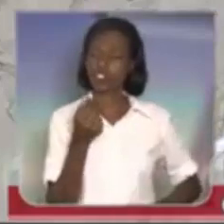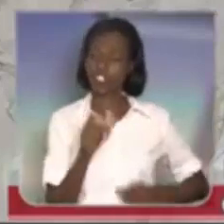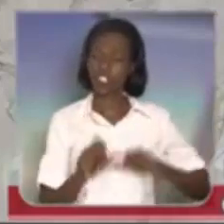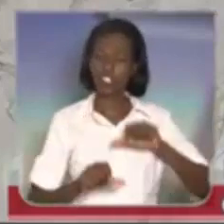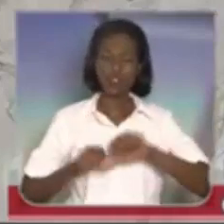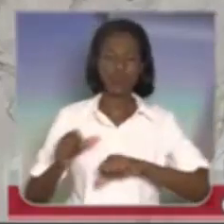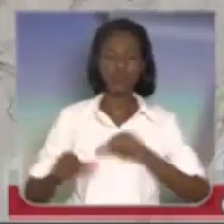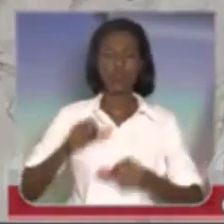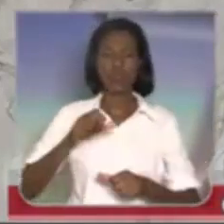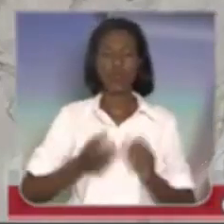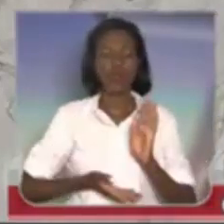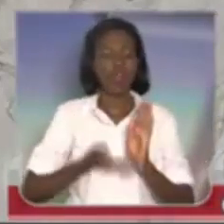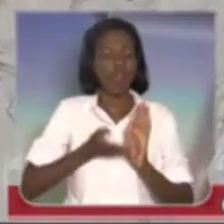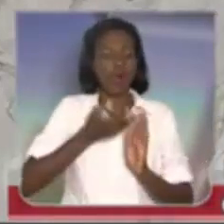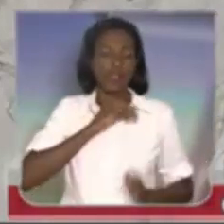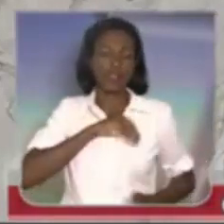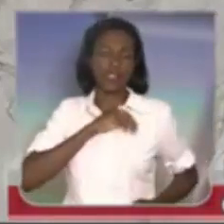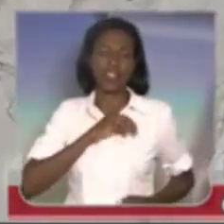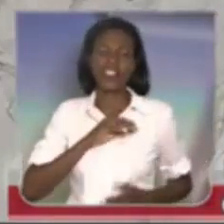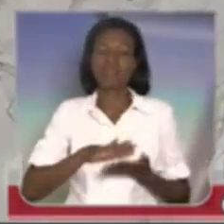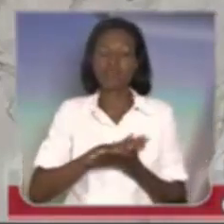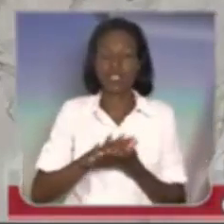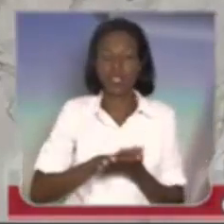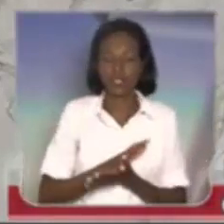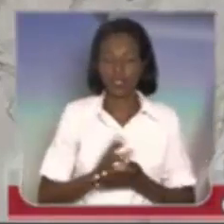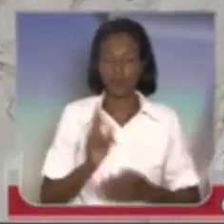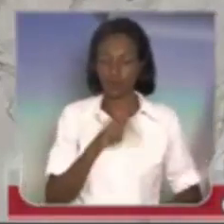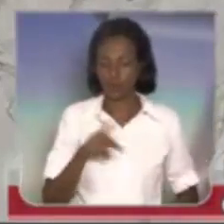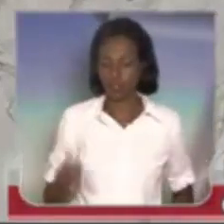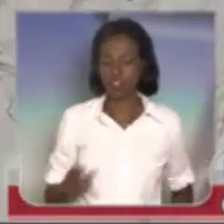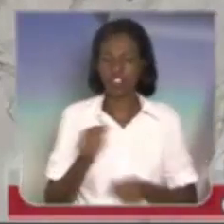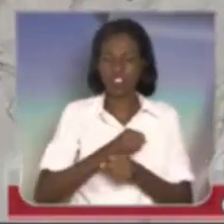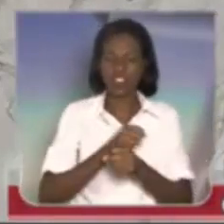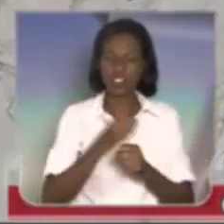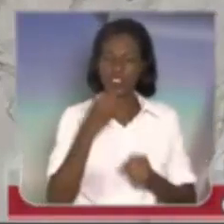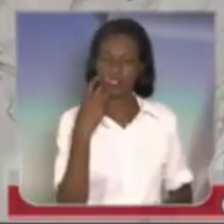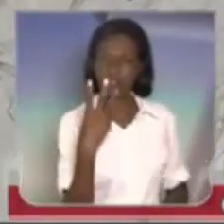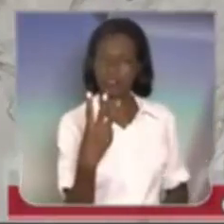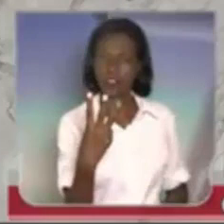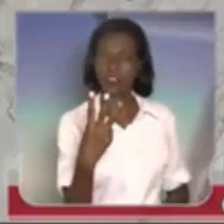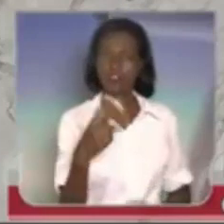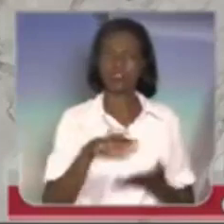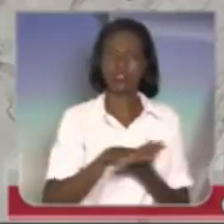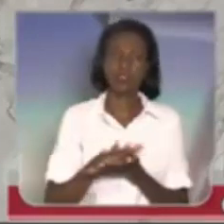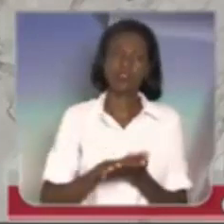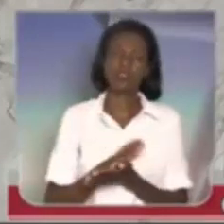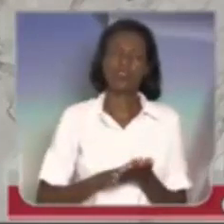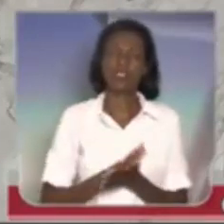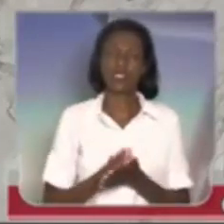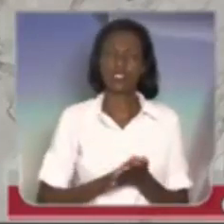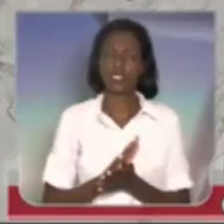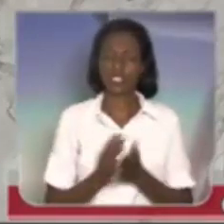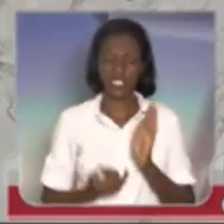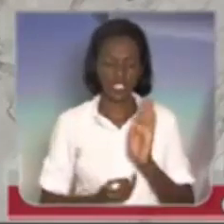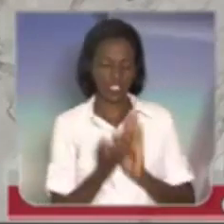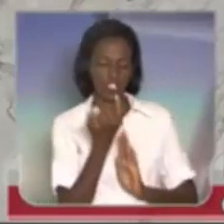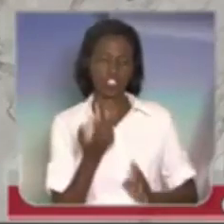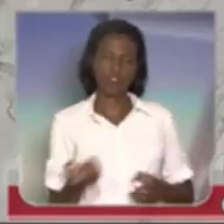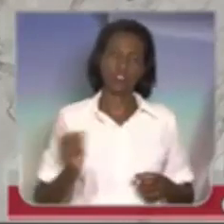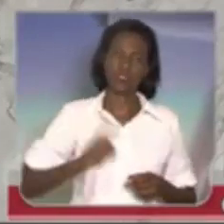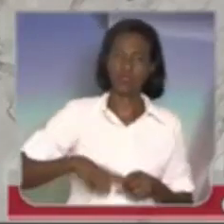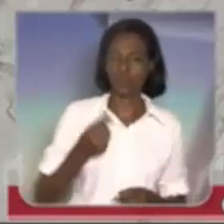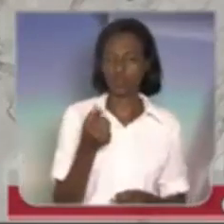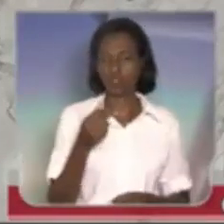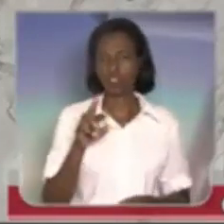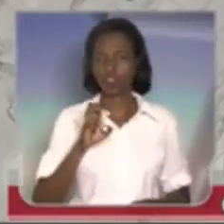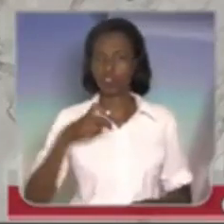algum salarial para os professores que estão há 3 anos sem reposição das perdas inflacionárias porque